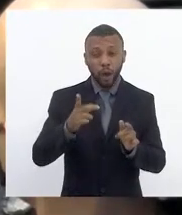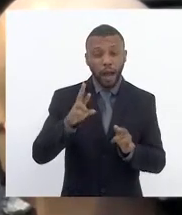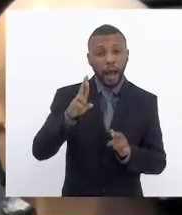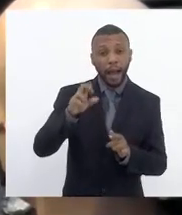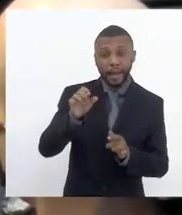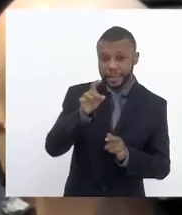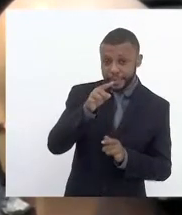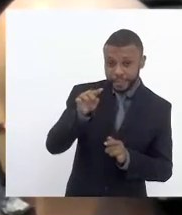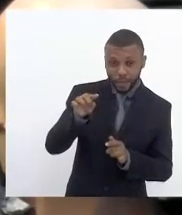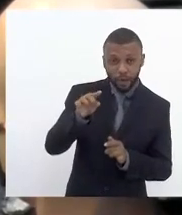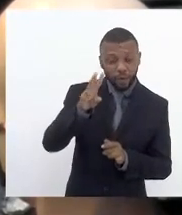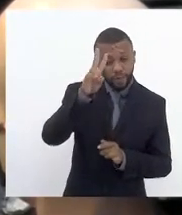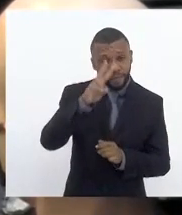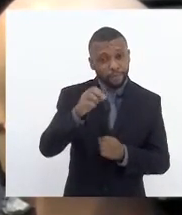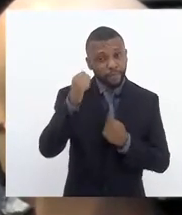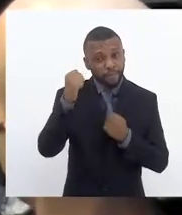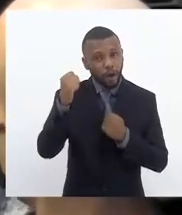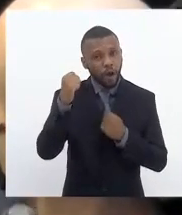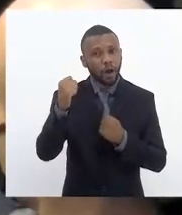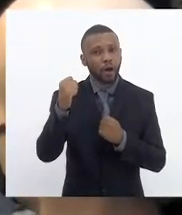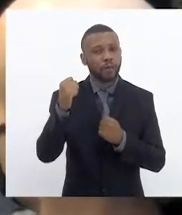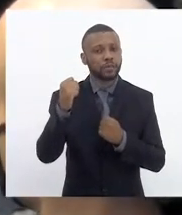o fazem